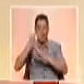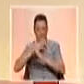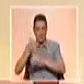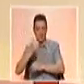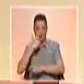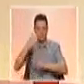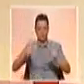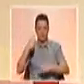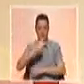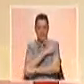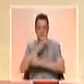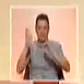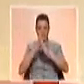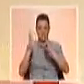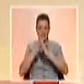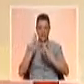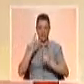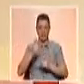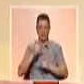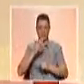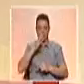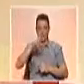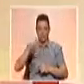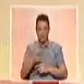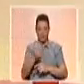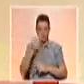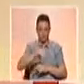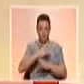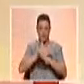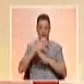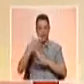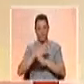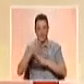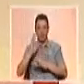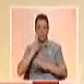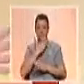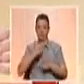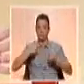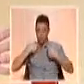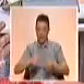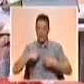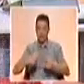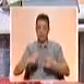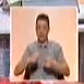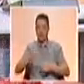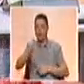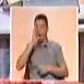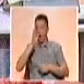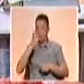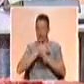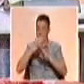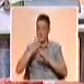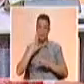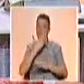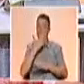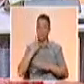lá em casa, que a primeira pergunta é, devo ou não colocar relva? Depende. Gasta imensa água, não é? As relvas muito, ou não? Depende muitíssima. Das relvas.